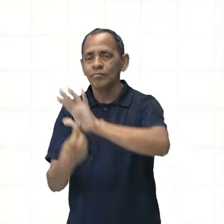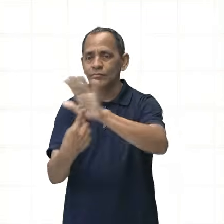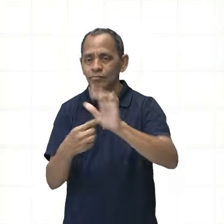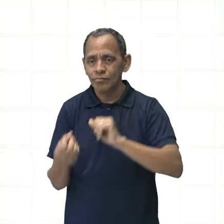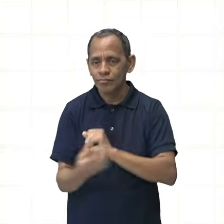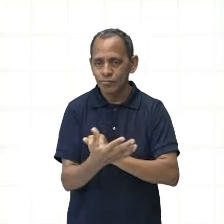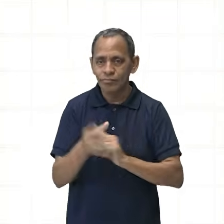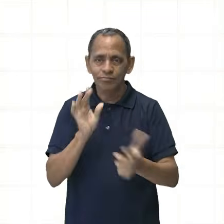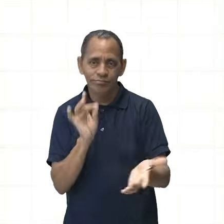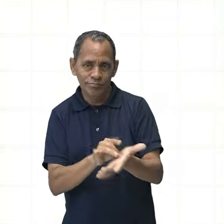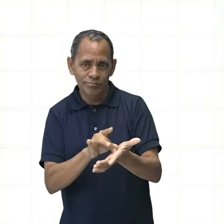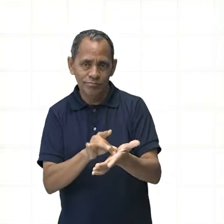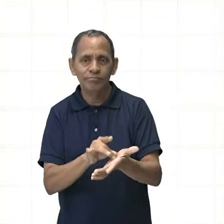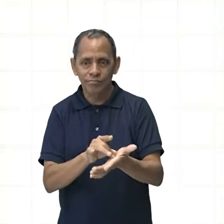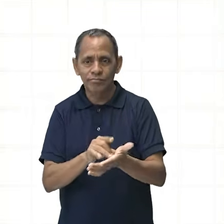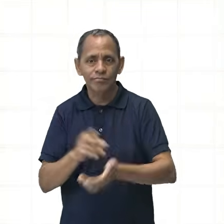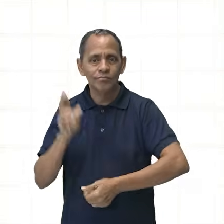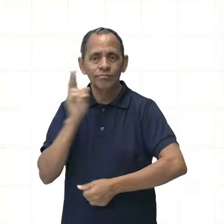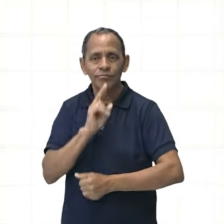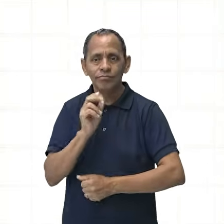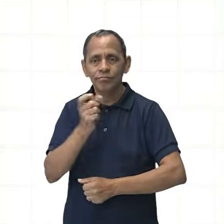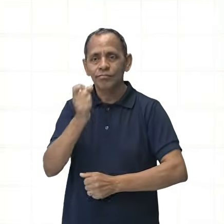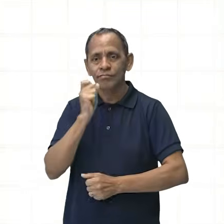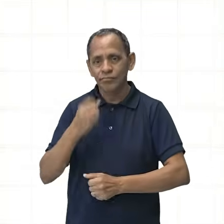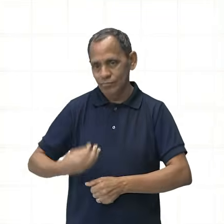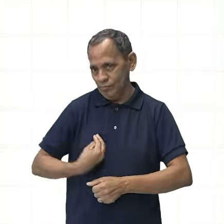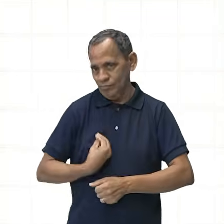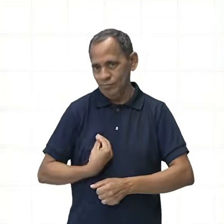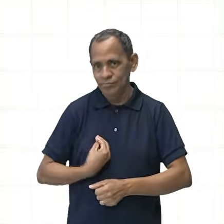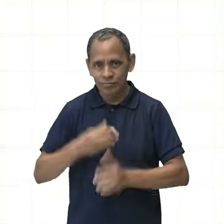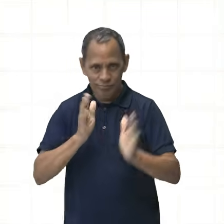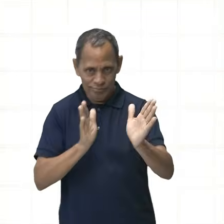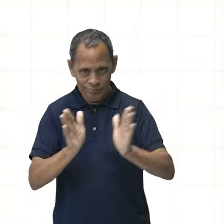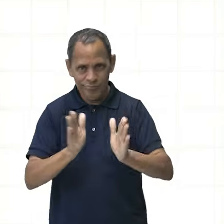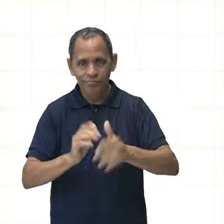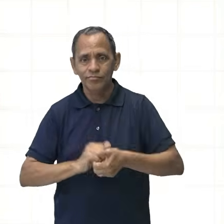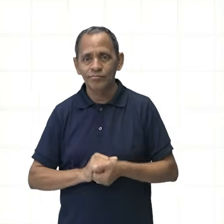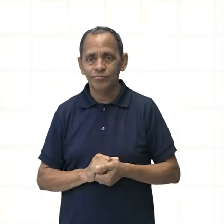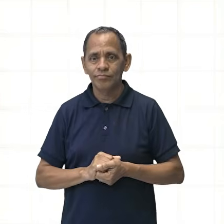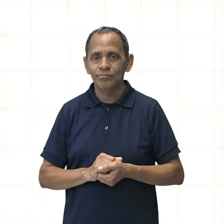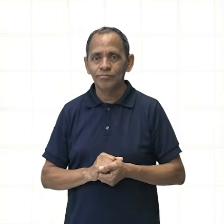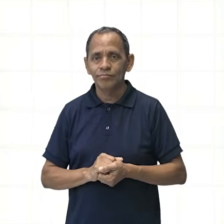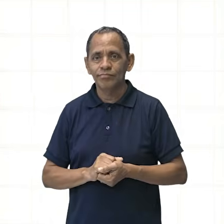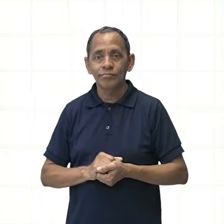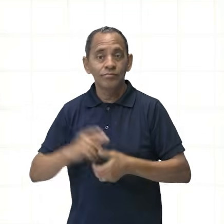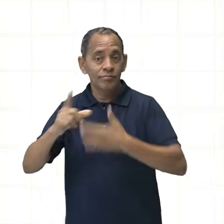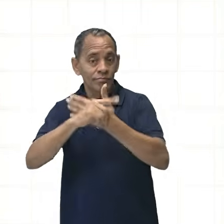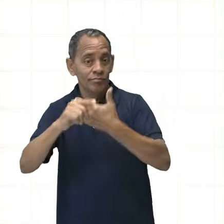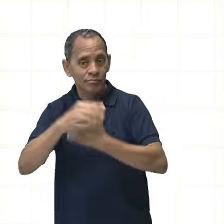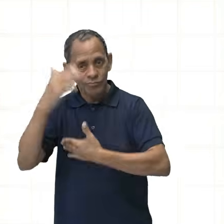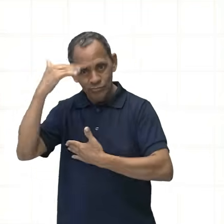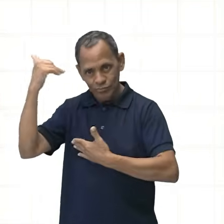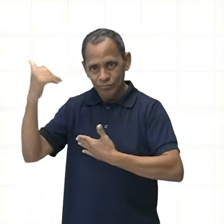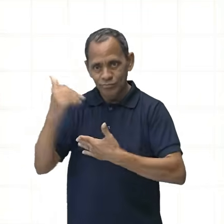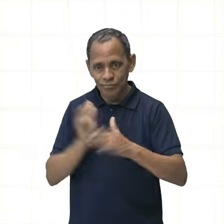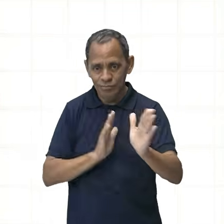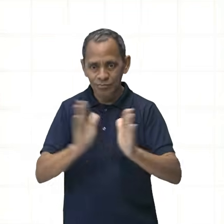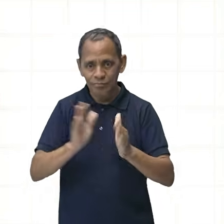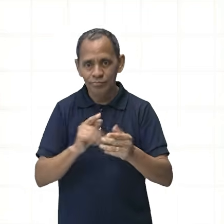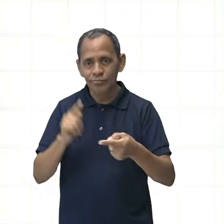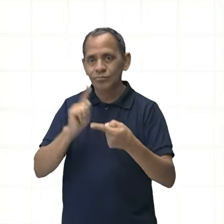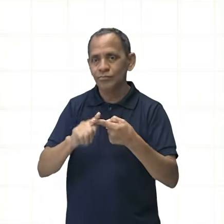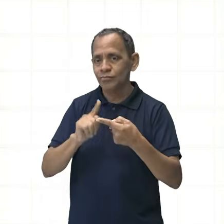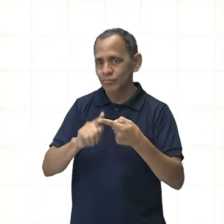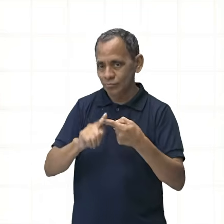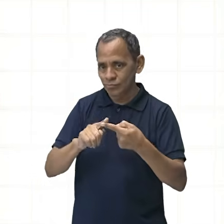ter expressões culturais, artísticas, literárias para evidenciar essa nova